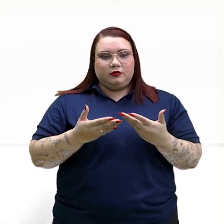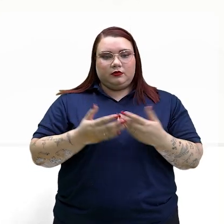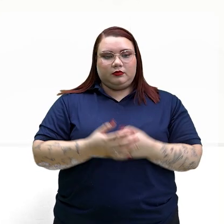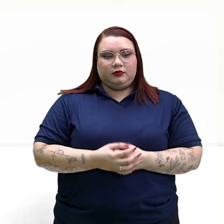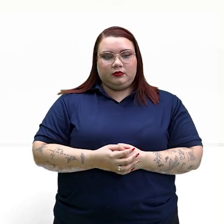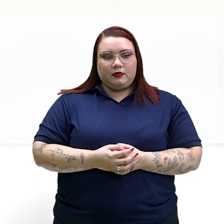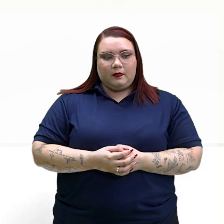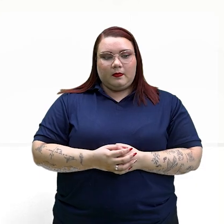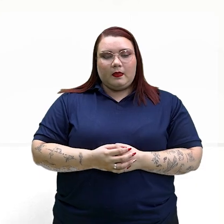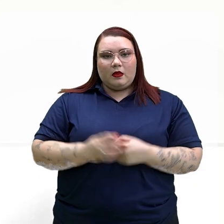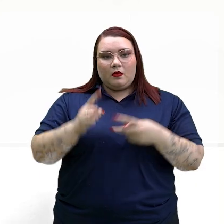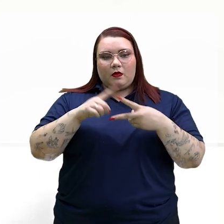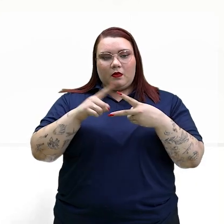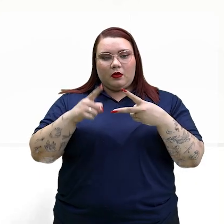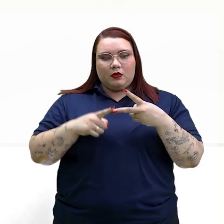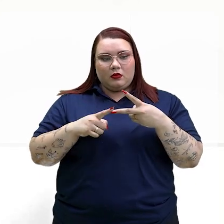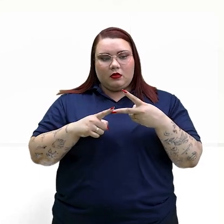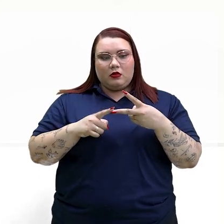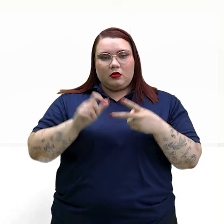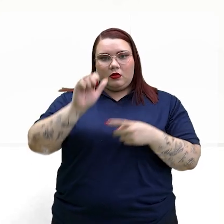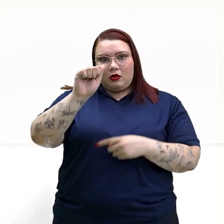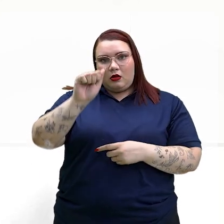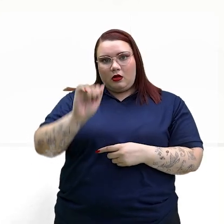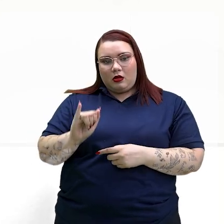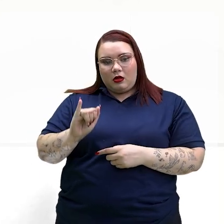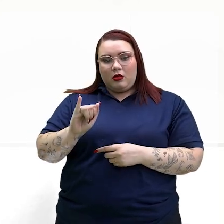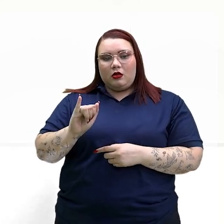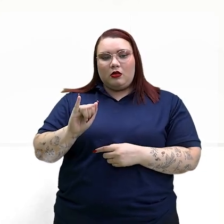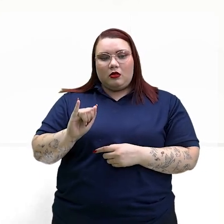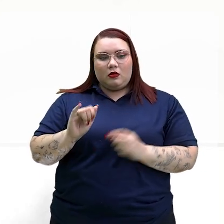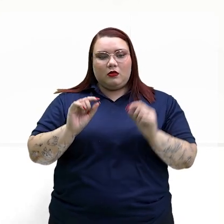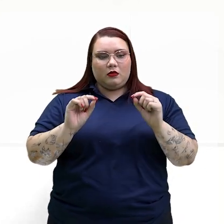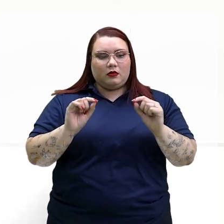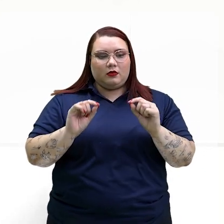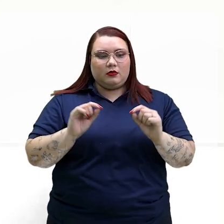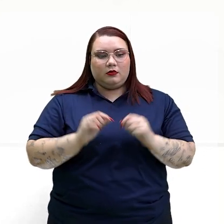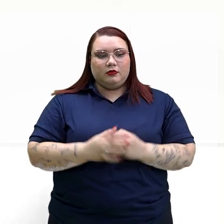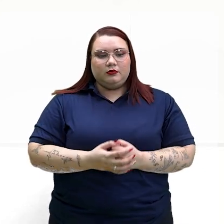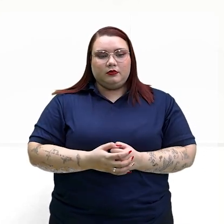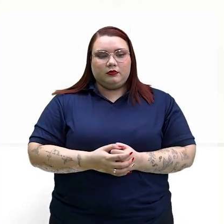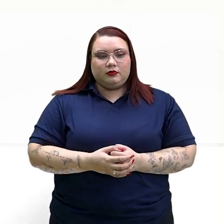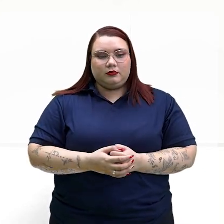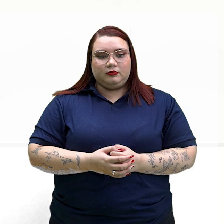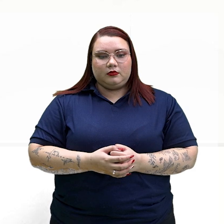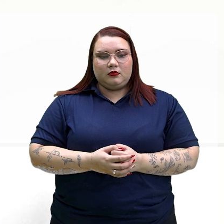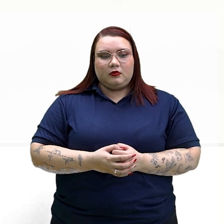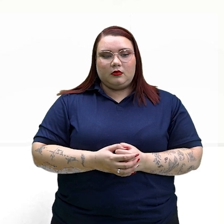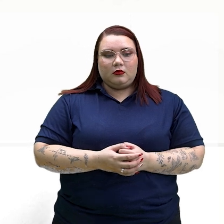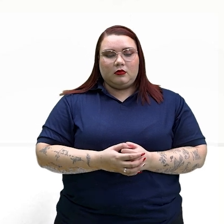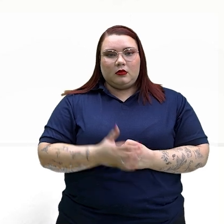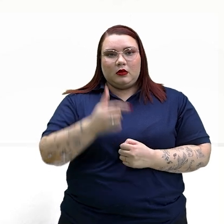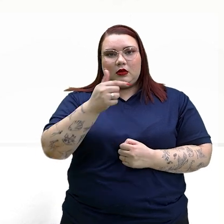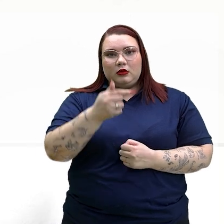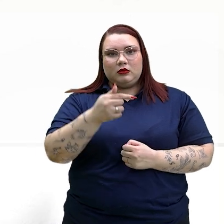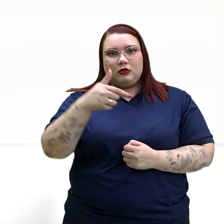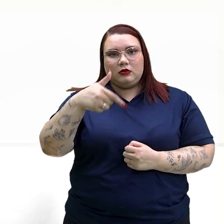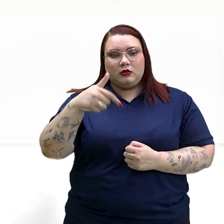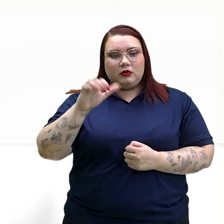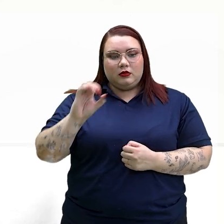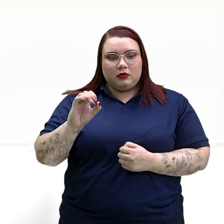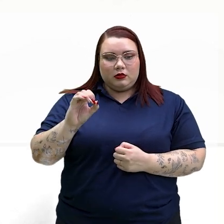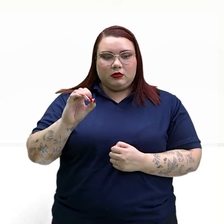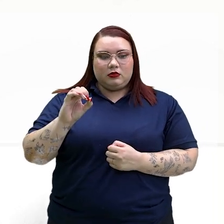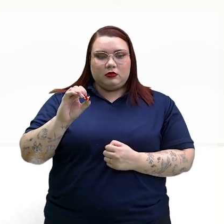Então, o valor de um ângulo interno, que eu vou chamar de AI, vai ser quem? Vai ser a soma,